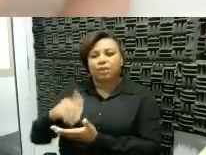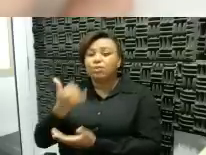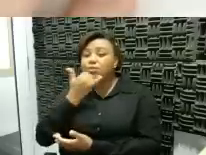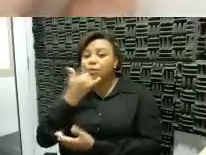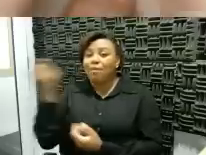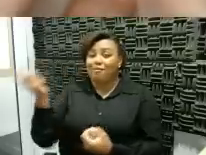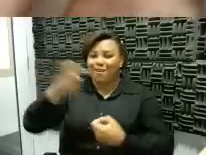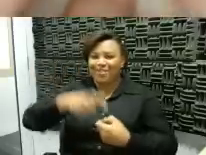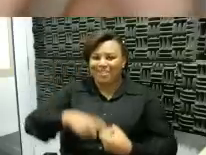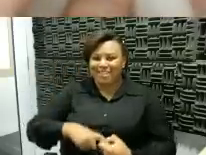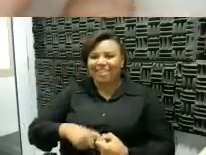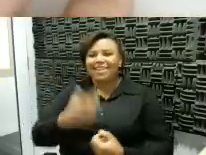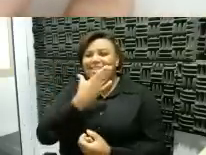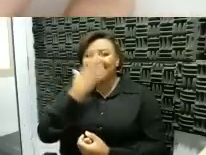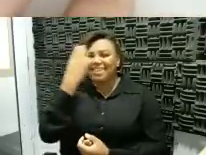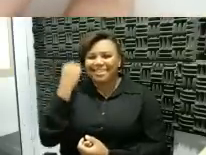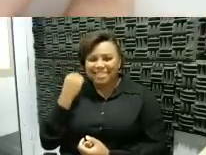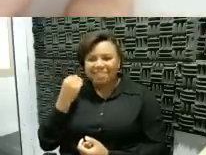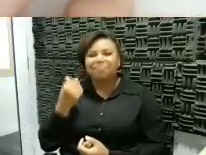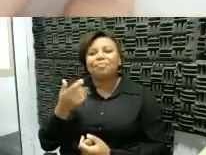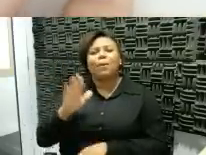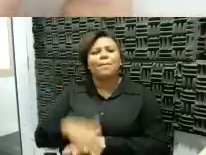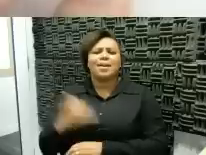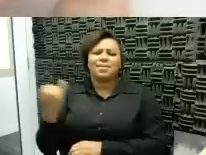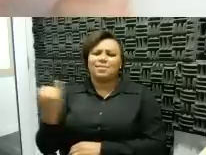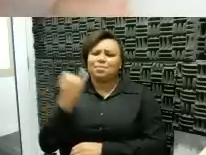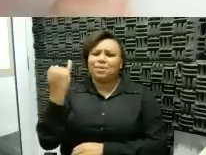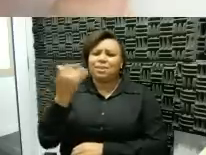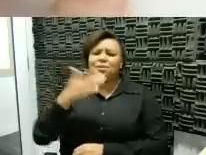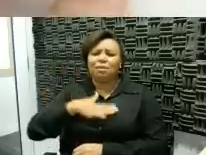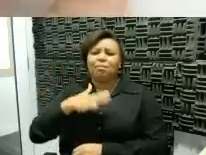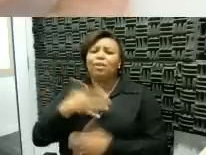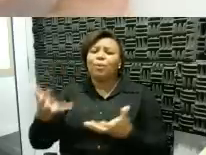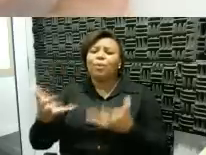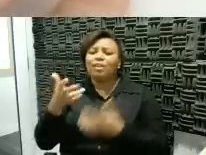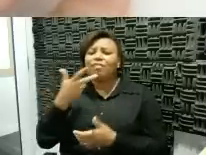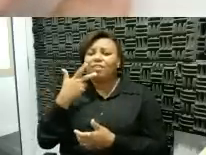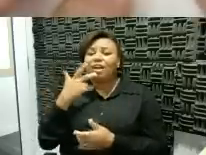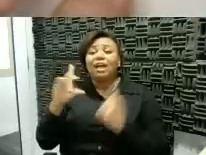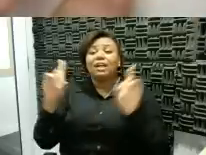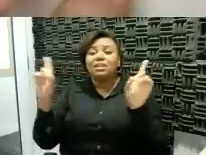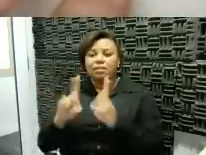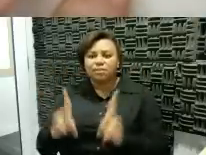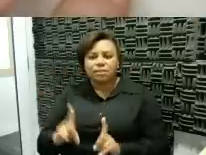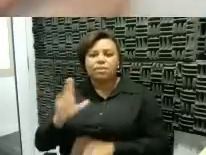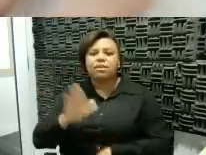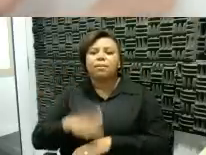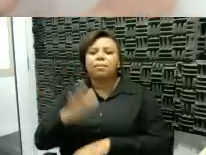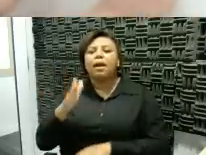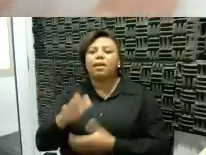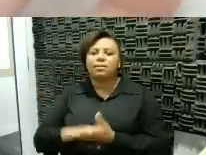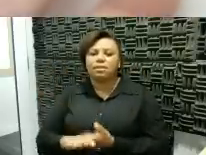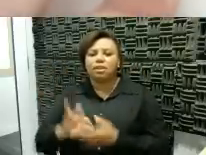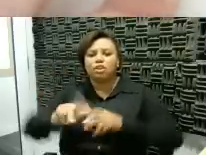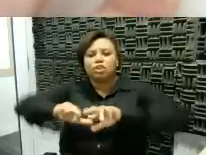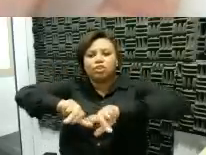importante para mim né que eu queria falar gente deficiência é mais uma eh diversidade humana Ã Não tem tempo aqui pra